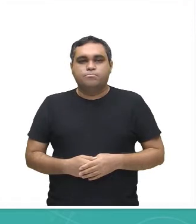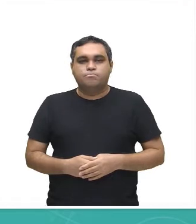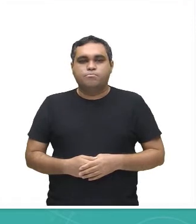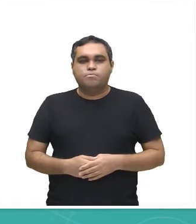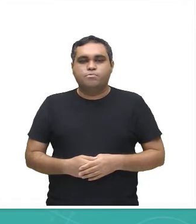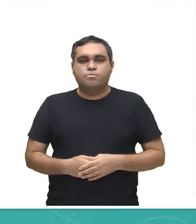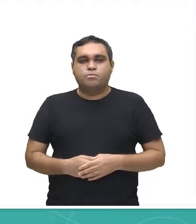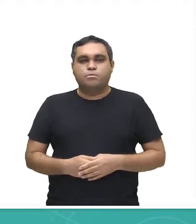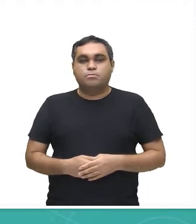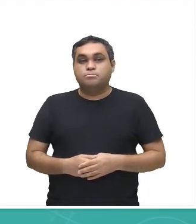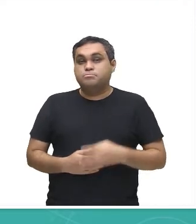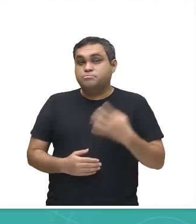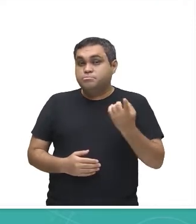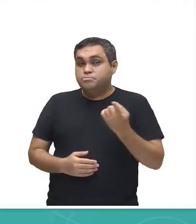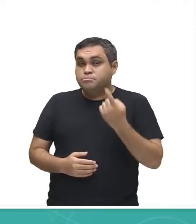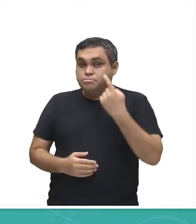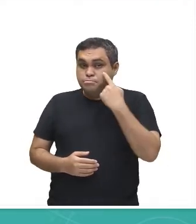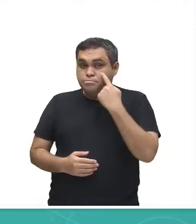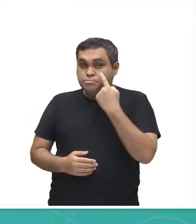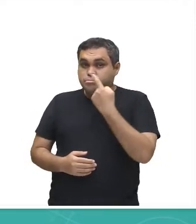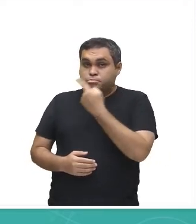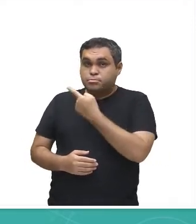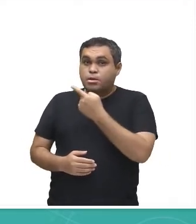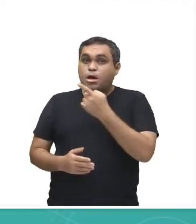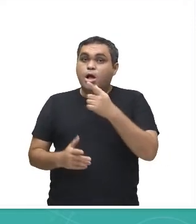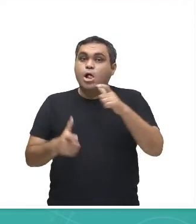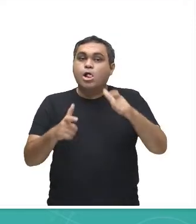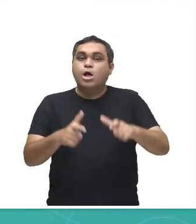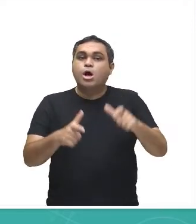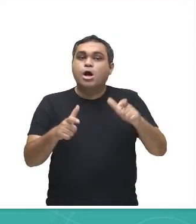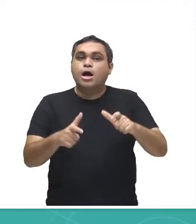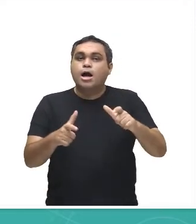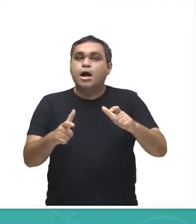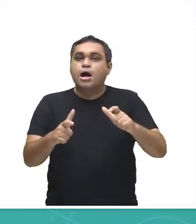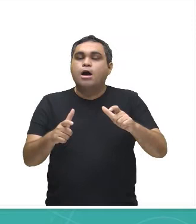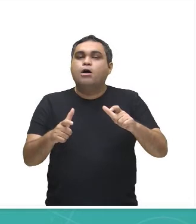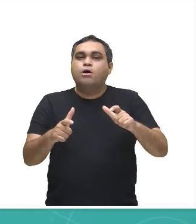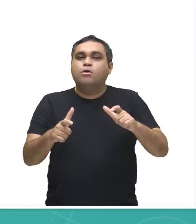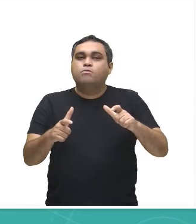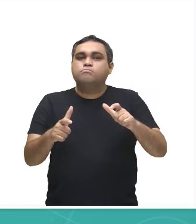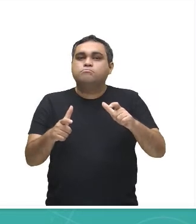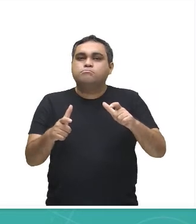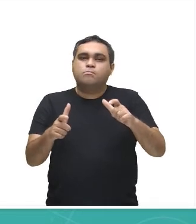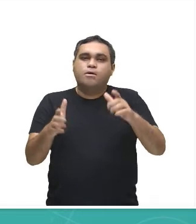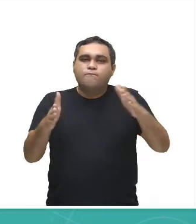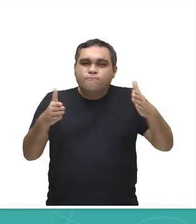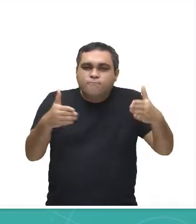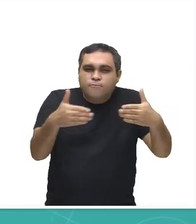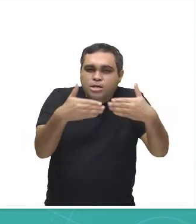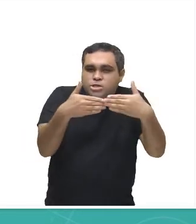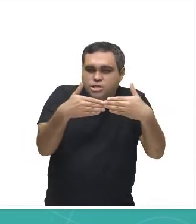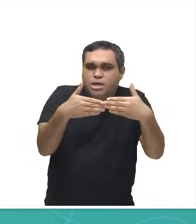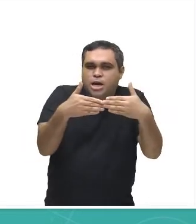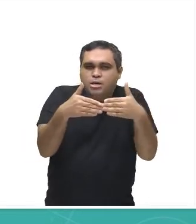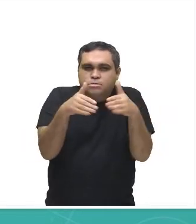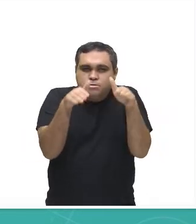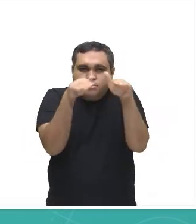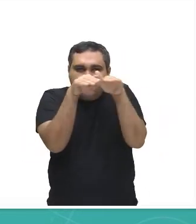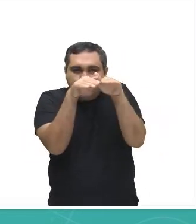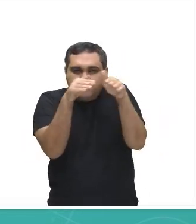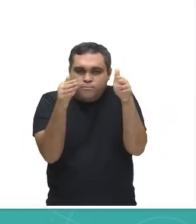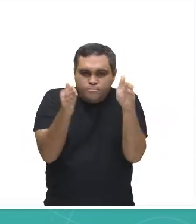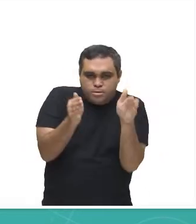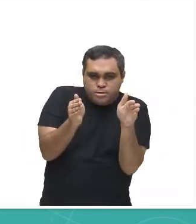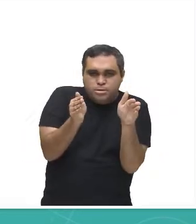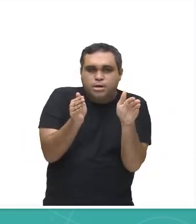Que você vai utilizar para lugares fechados, tá bom? Vejam aqui um exemplo. In the